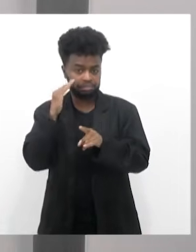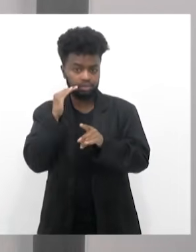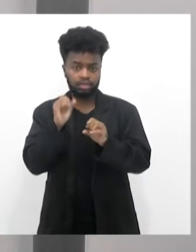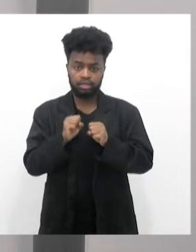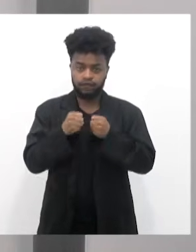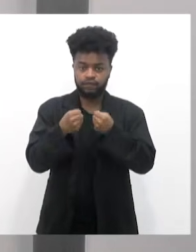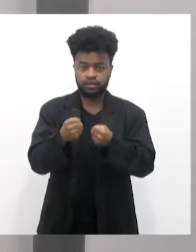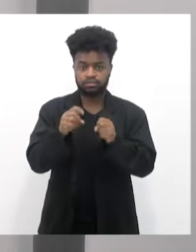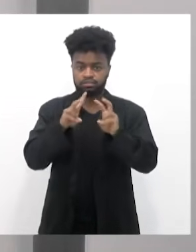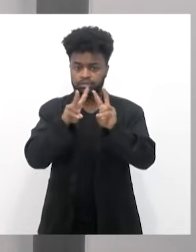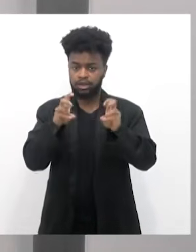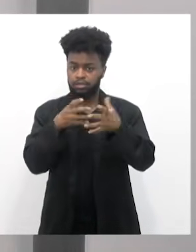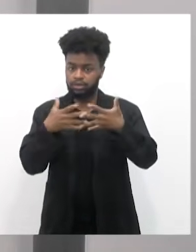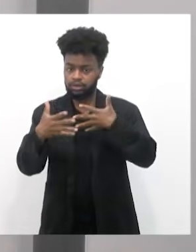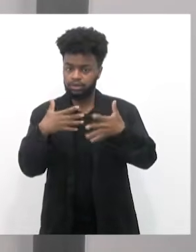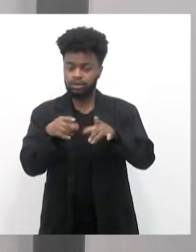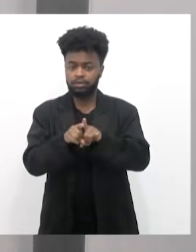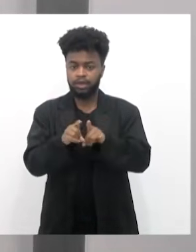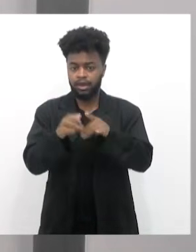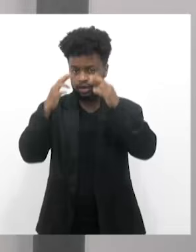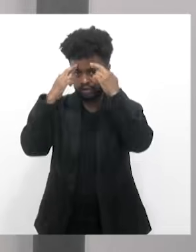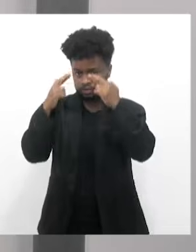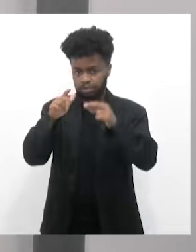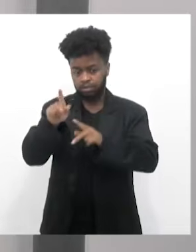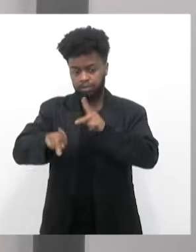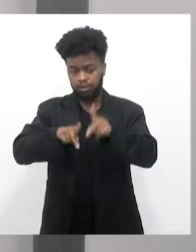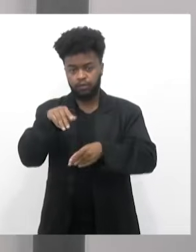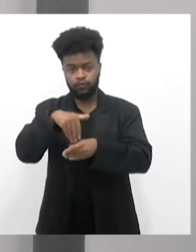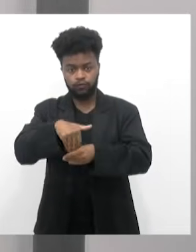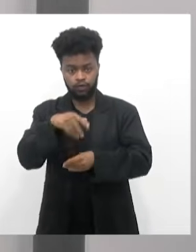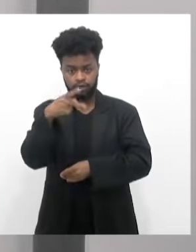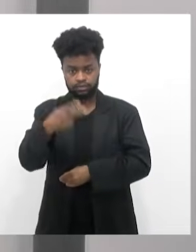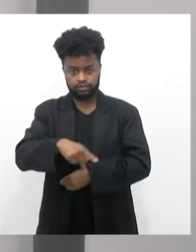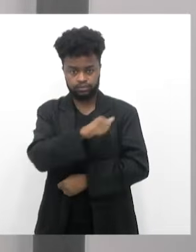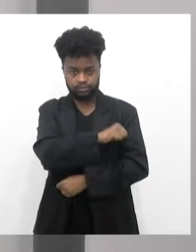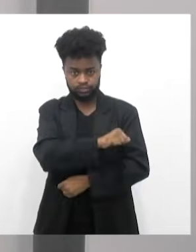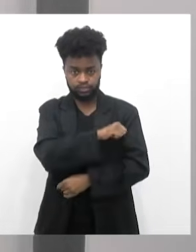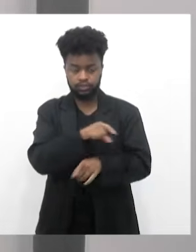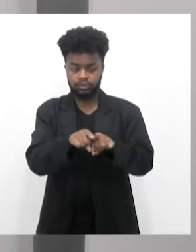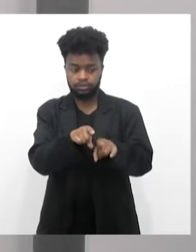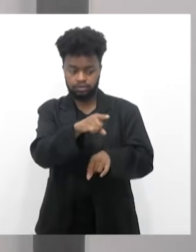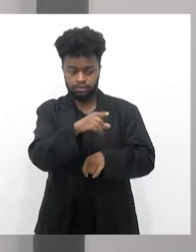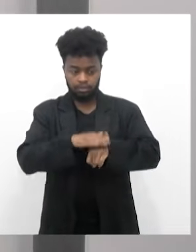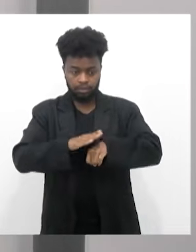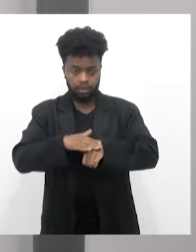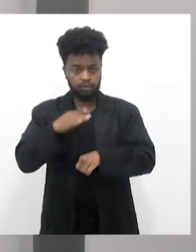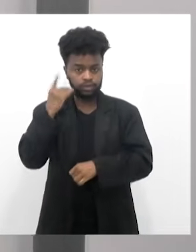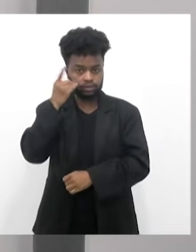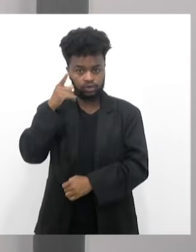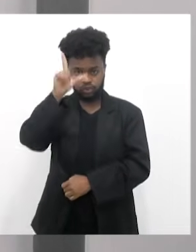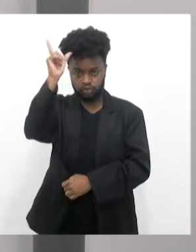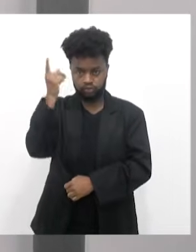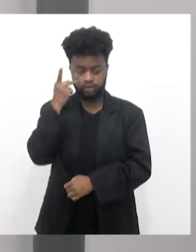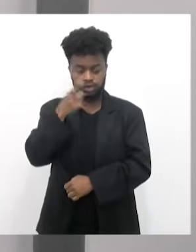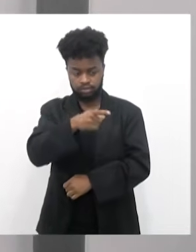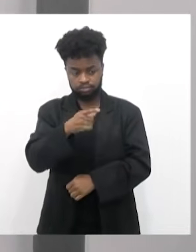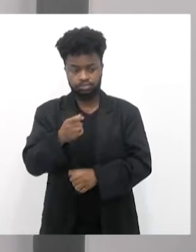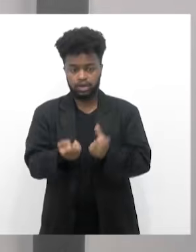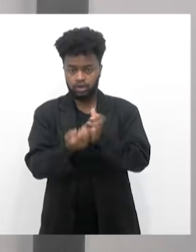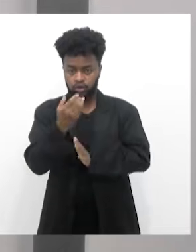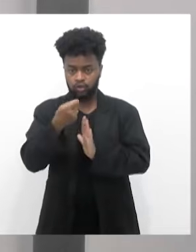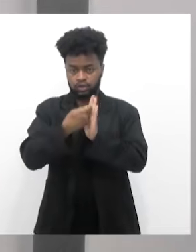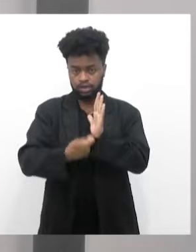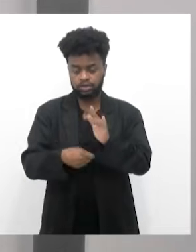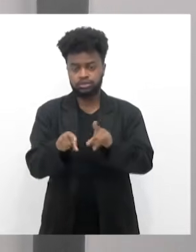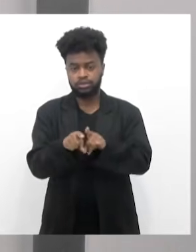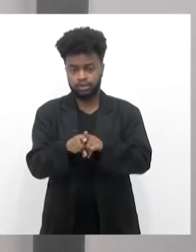de transparência e respeito ao eleitor, ao cidadão do Rio de Janeiro, o próprio deputado Luiz Paulo é o autor intelectual também de